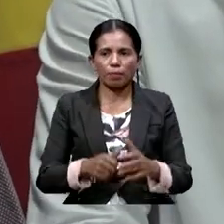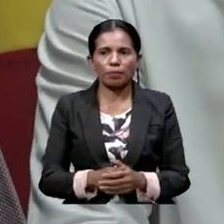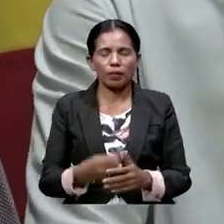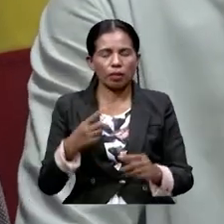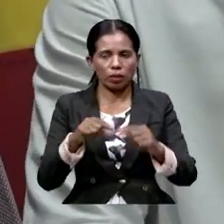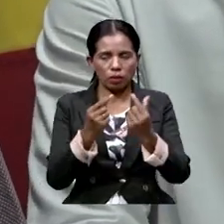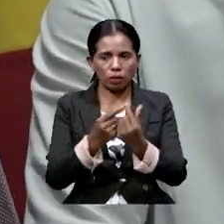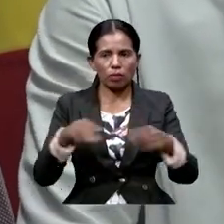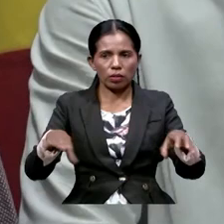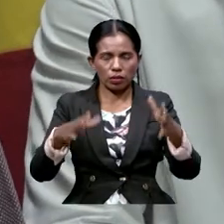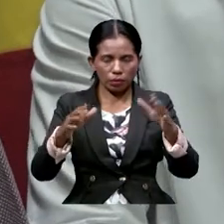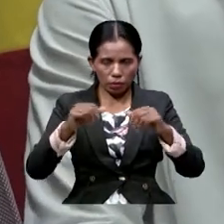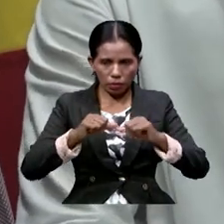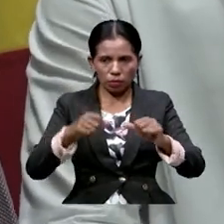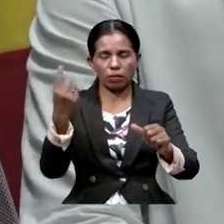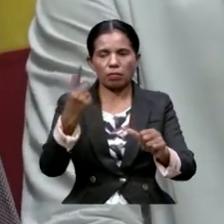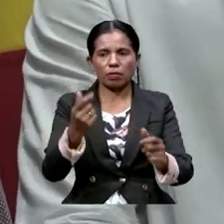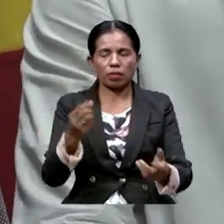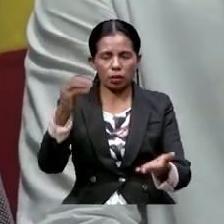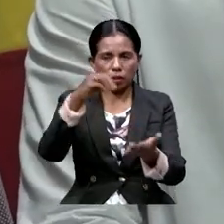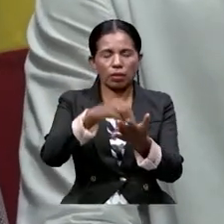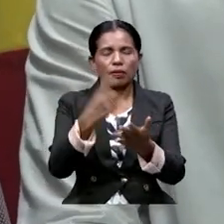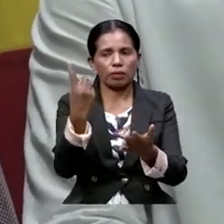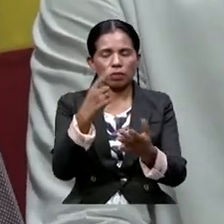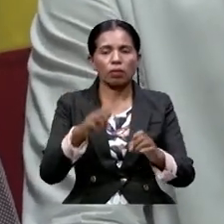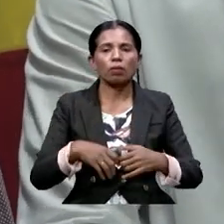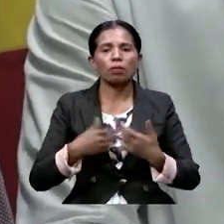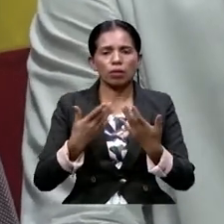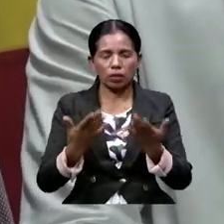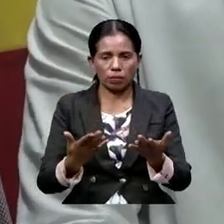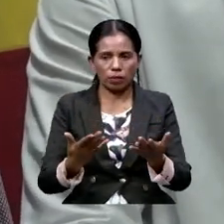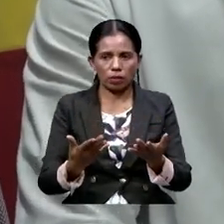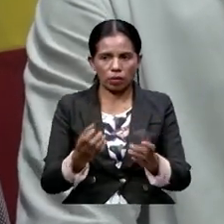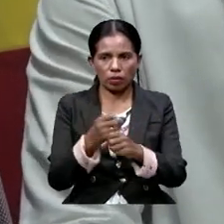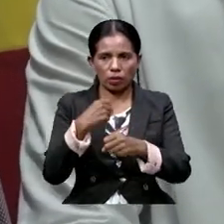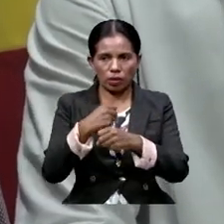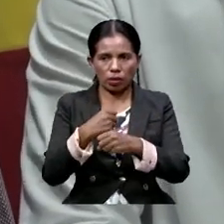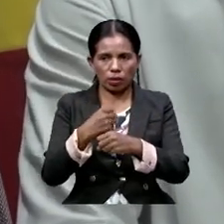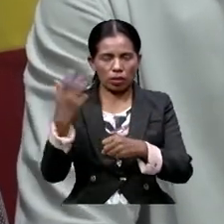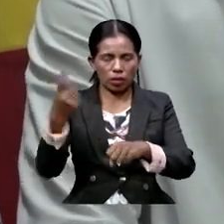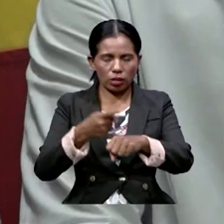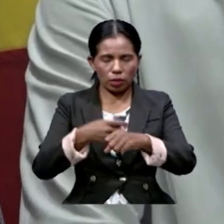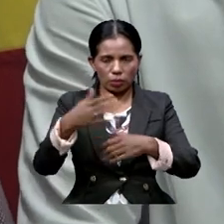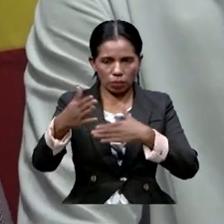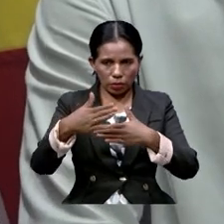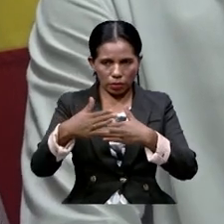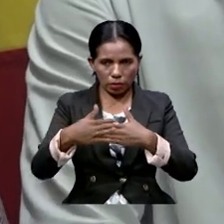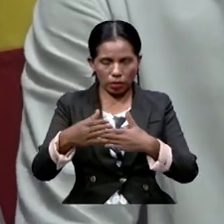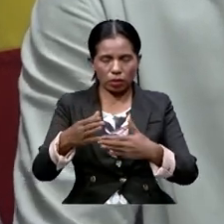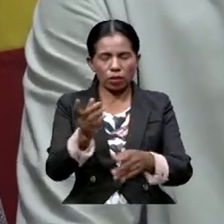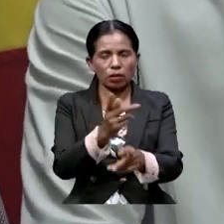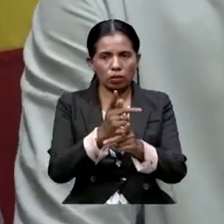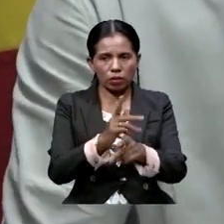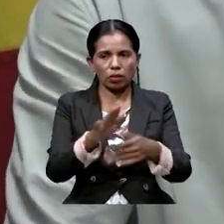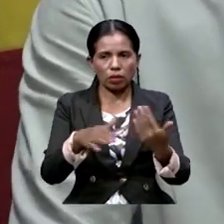equipa de trabalho, lá na Fátim, ajusta na Fátim, e o Inchá para a Bela finaliza, boa ter tempo para que nós assegura boa ter